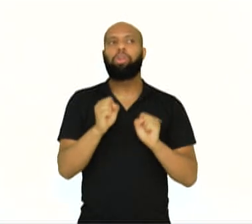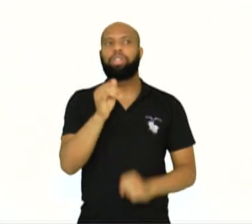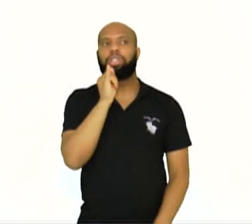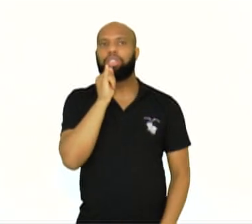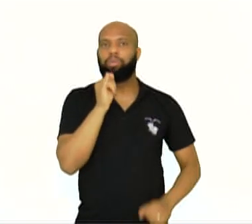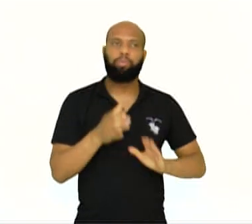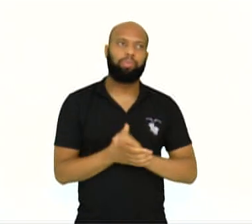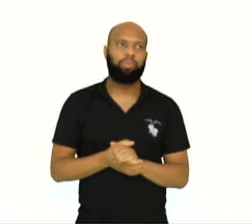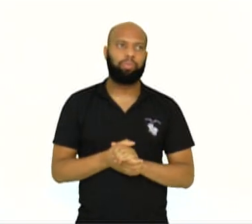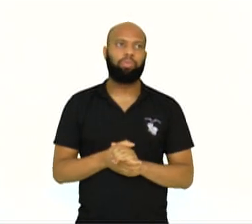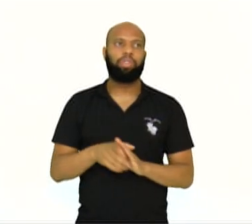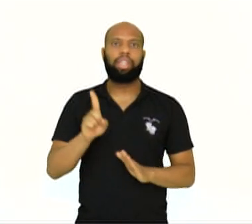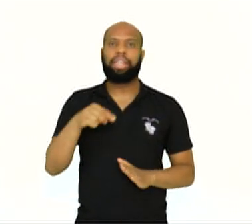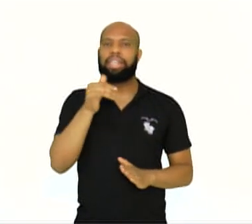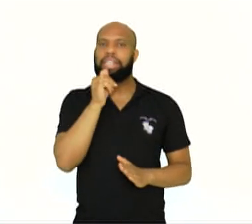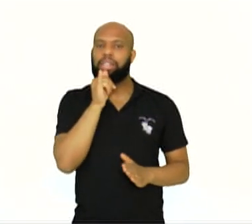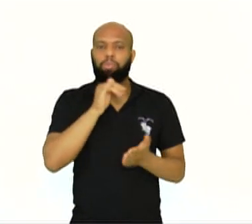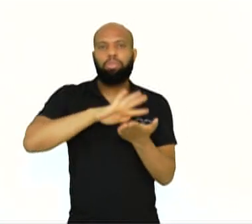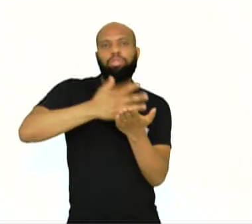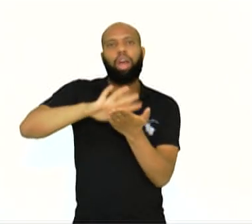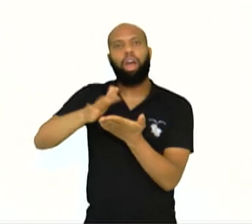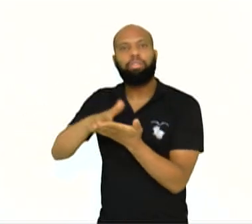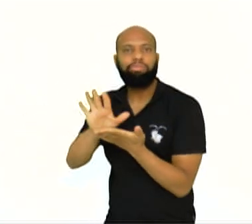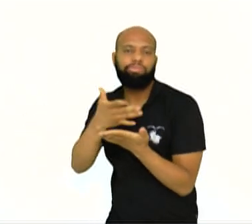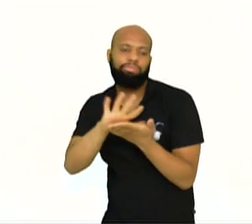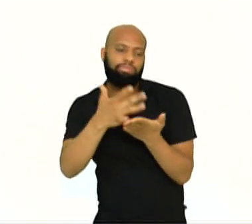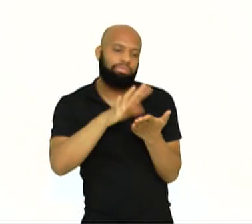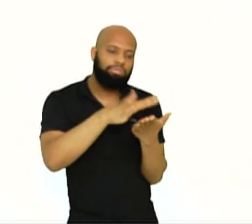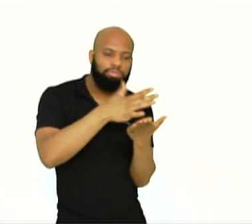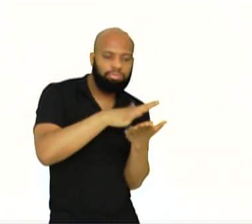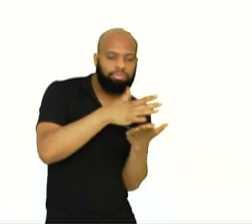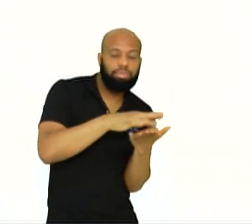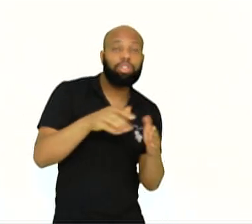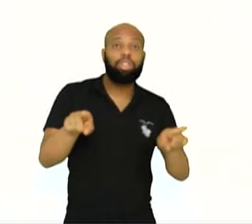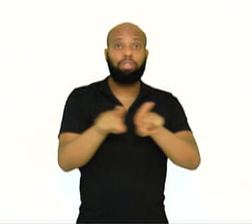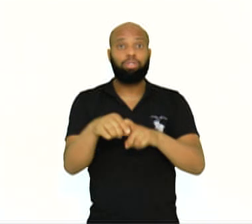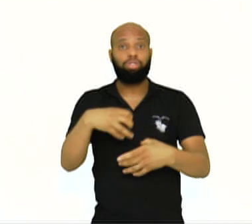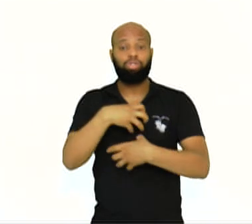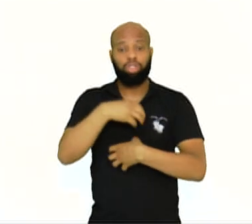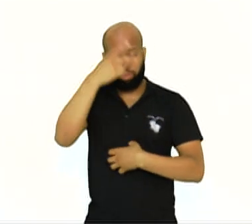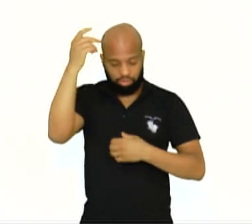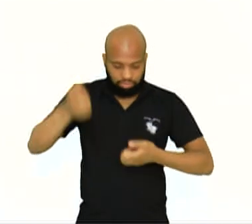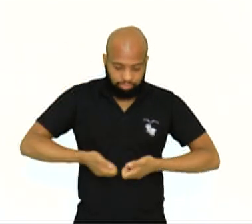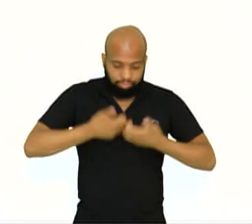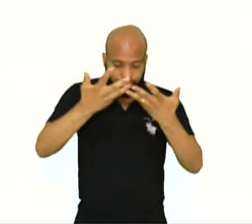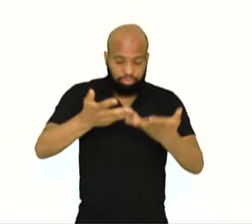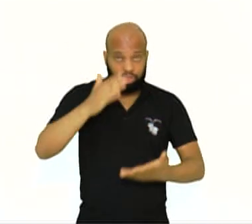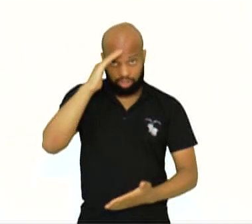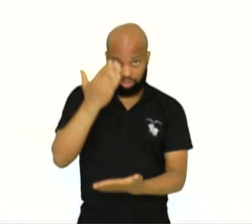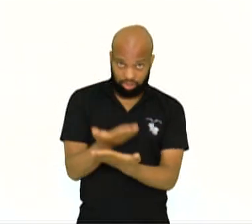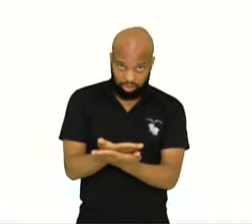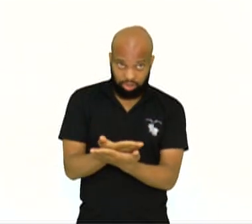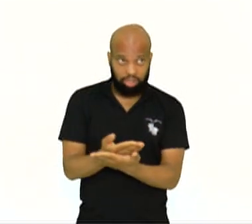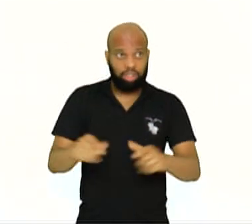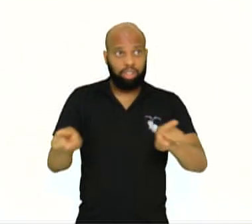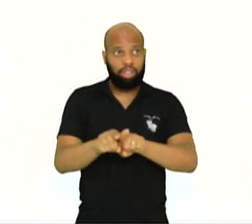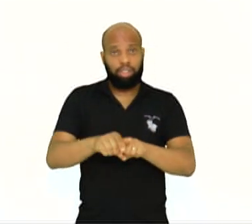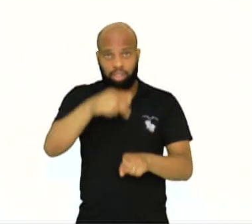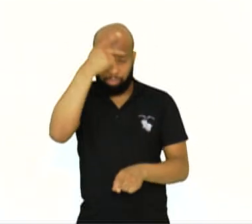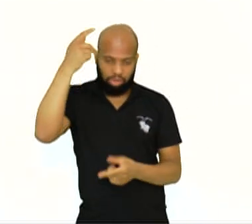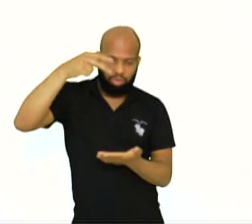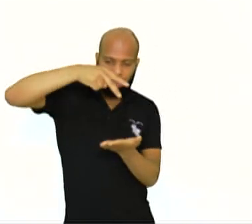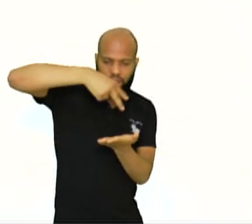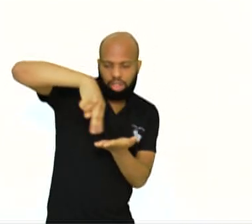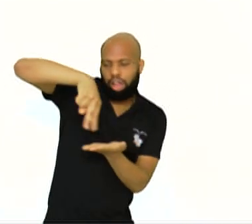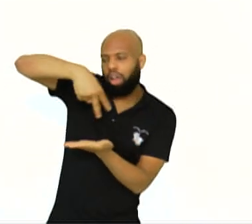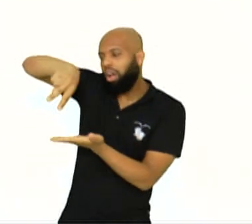ser um samba, ela pode ser o modo como as pessoas manifestam as suas crenças, como as pessoas